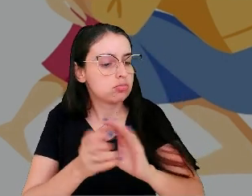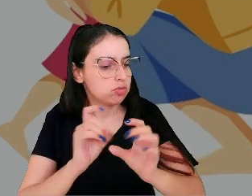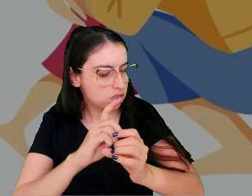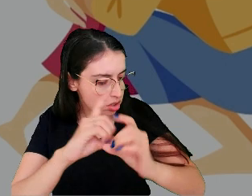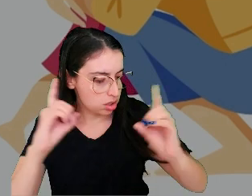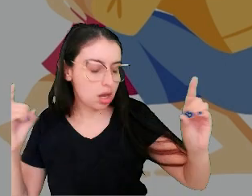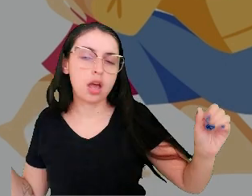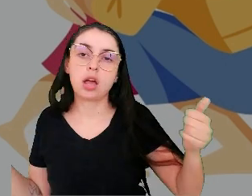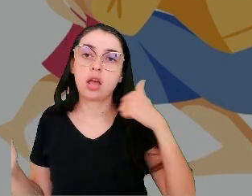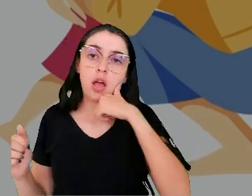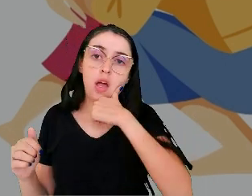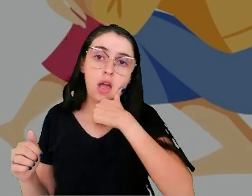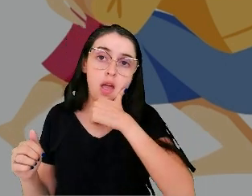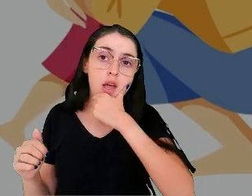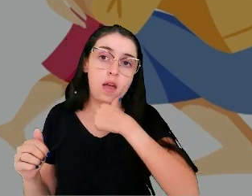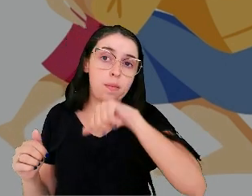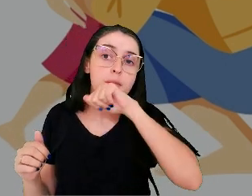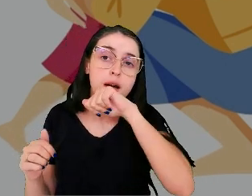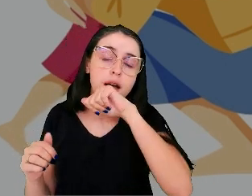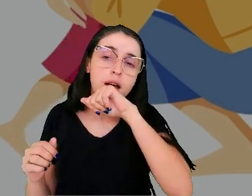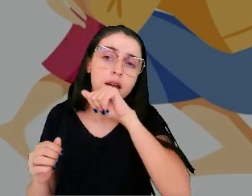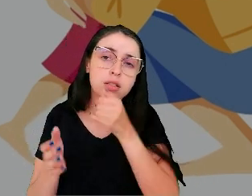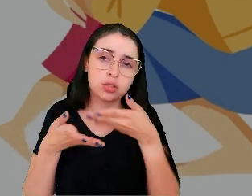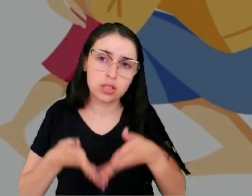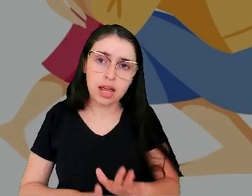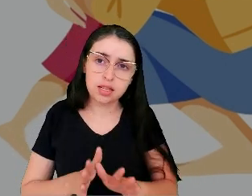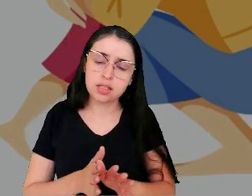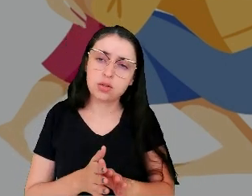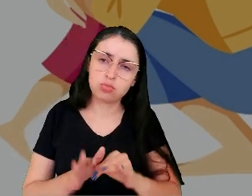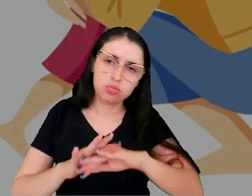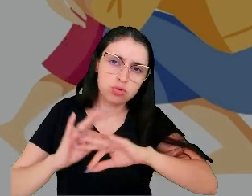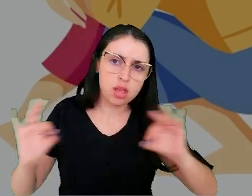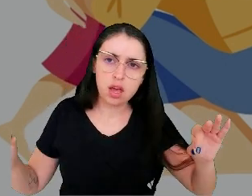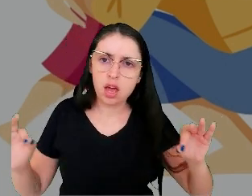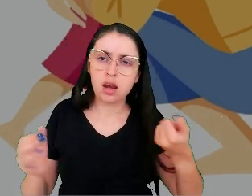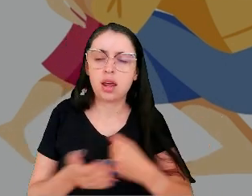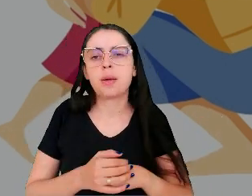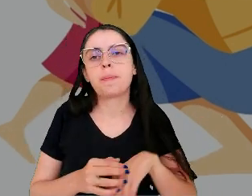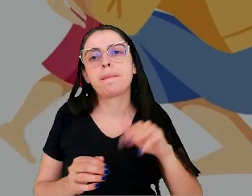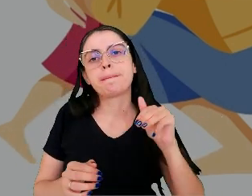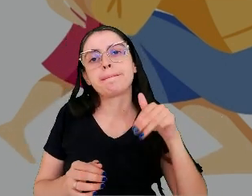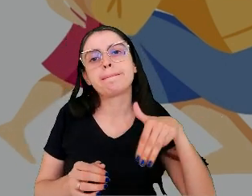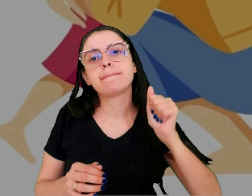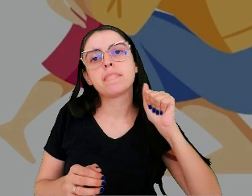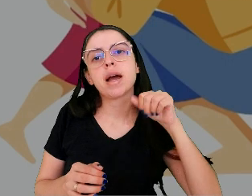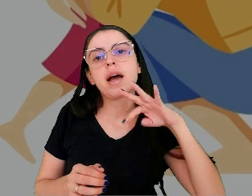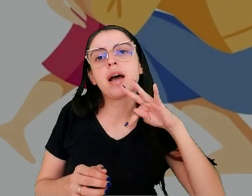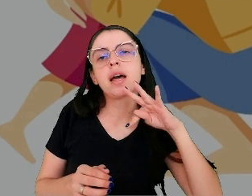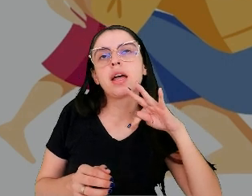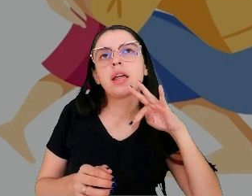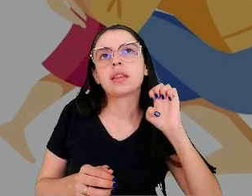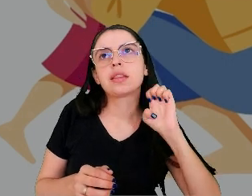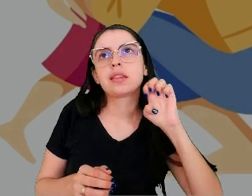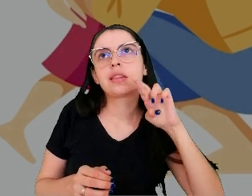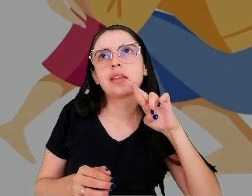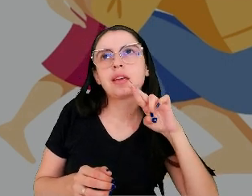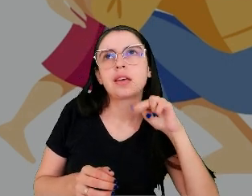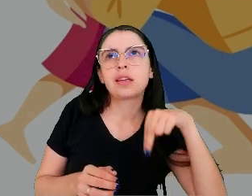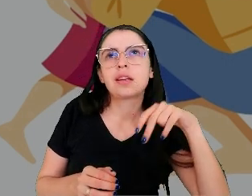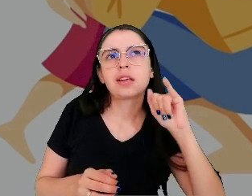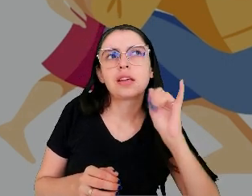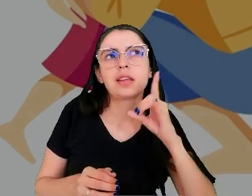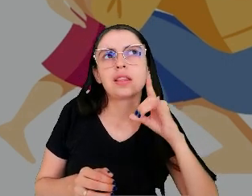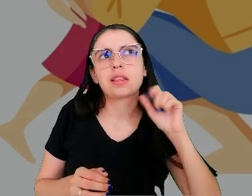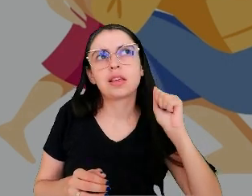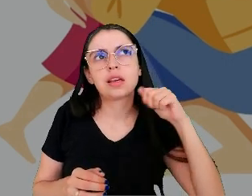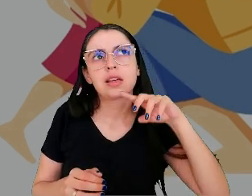né? Ele foi separado quando a Fabiane foi transferida para uma maternidade, foi feita a cesárea, ela